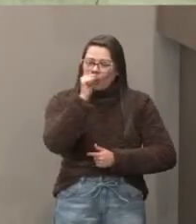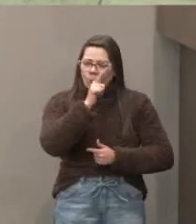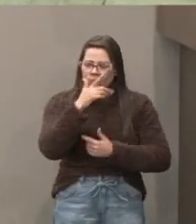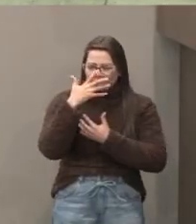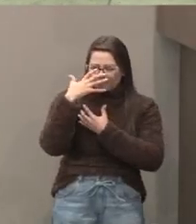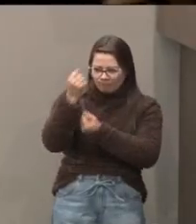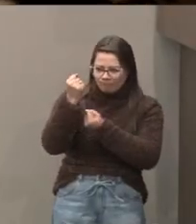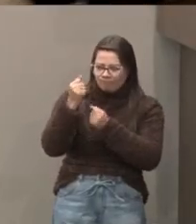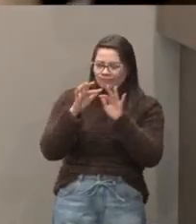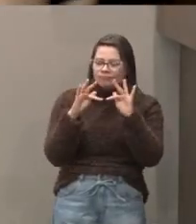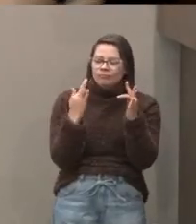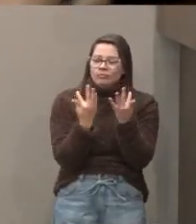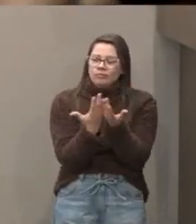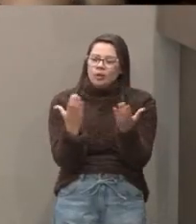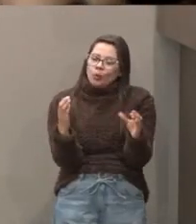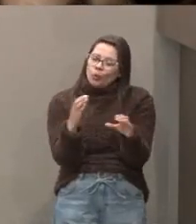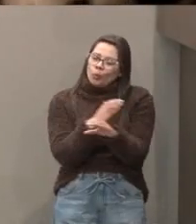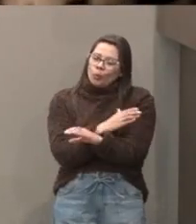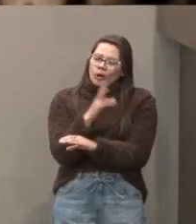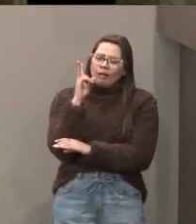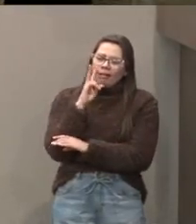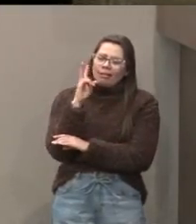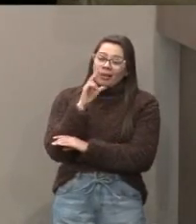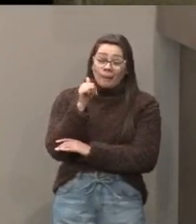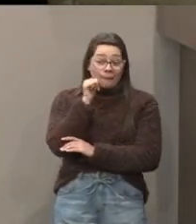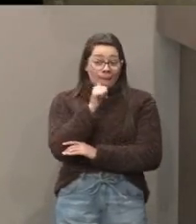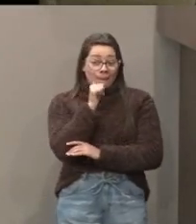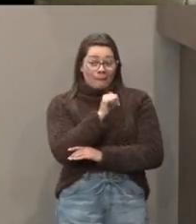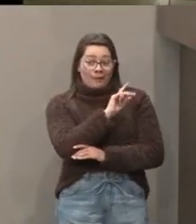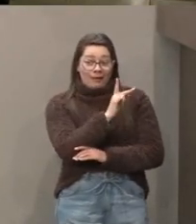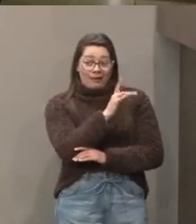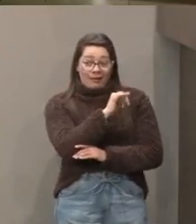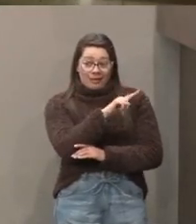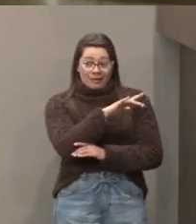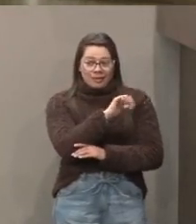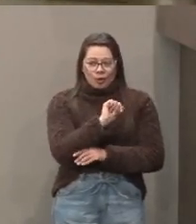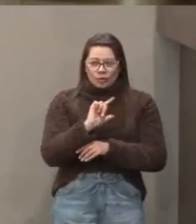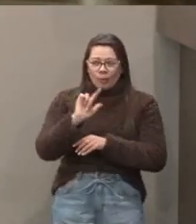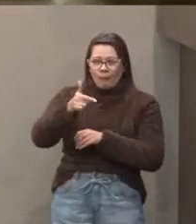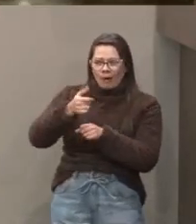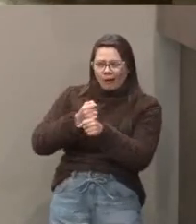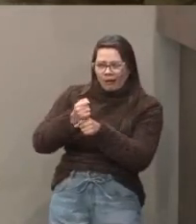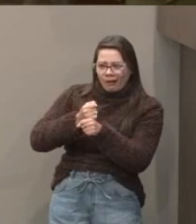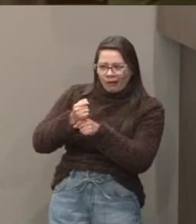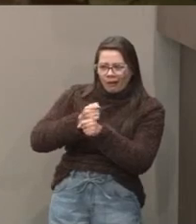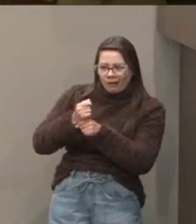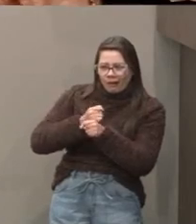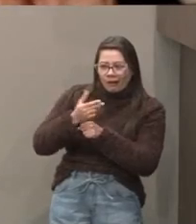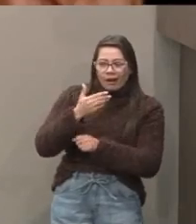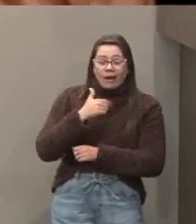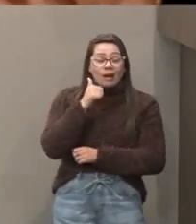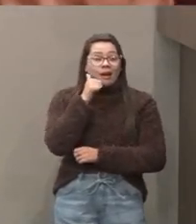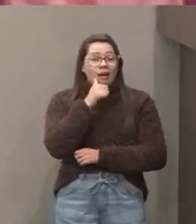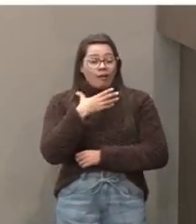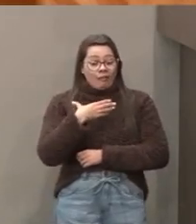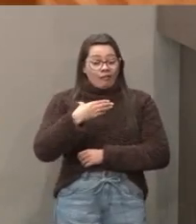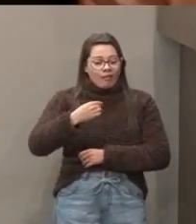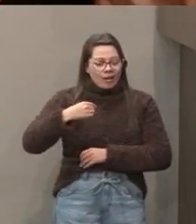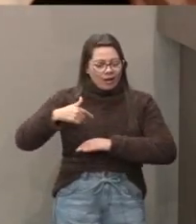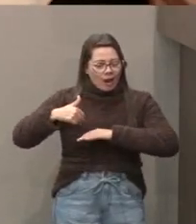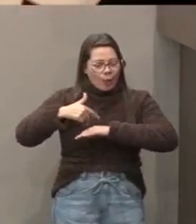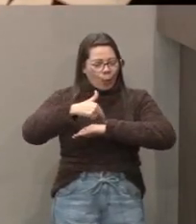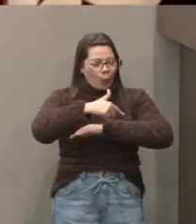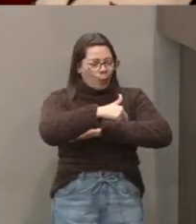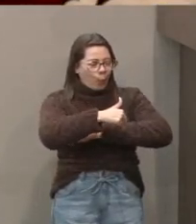de famílias inteiras. Lembra da Dona Hilda? Anos depois, sua filha Marilda passou pelos mesmos corredores